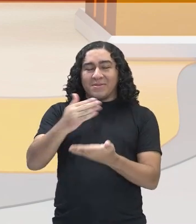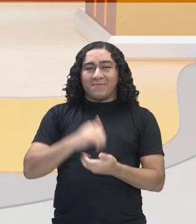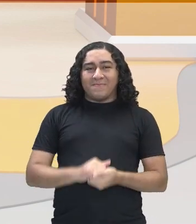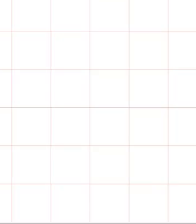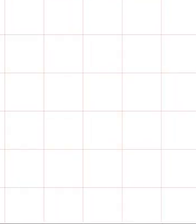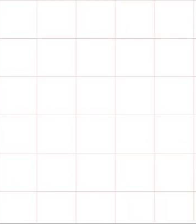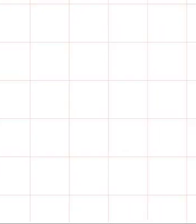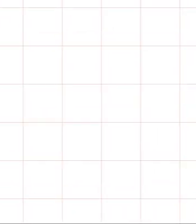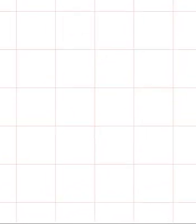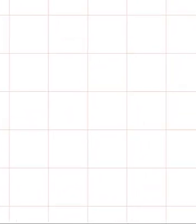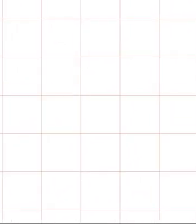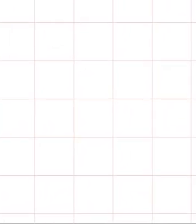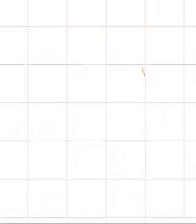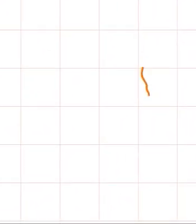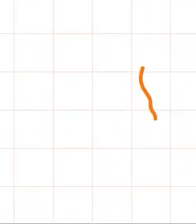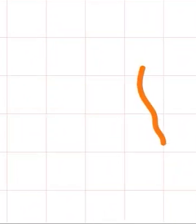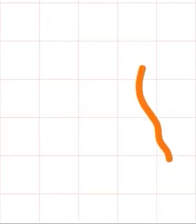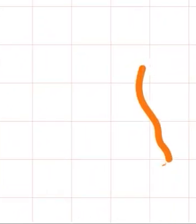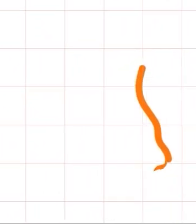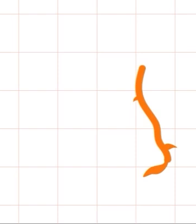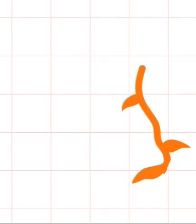aula.